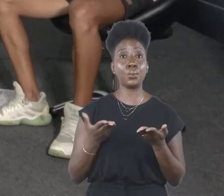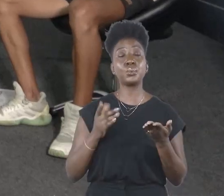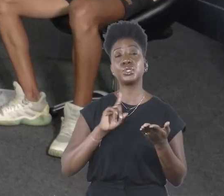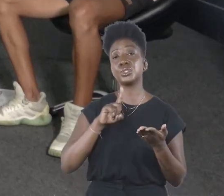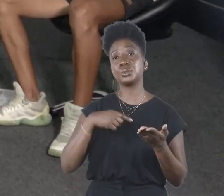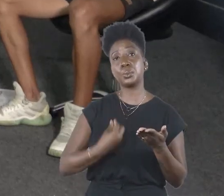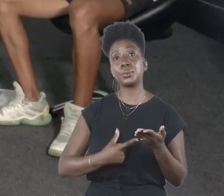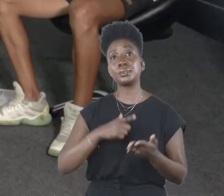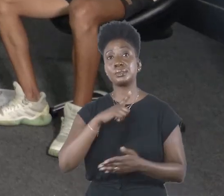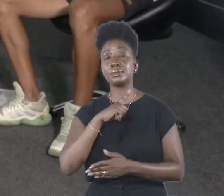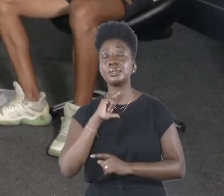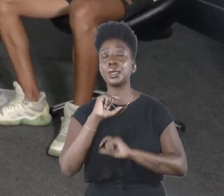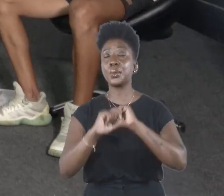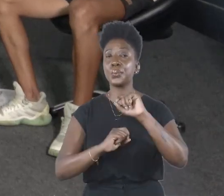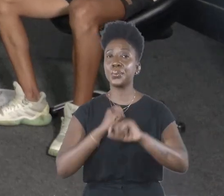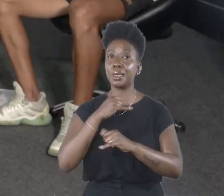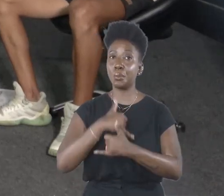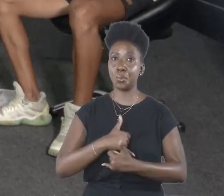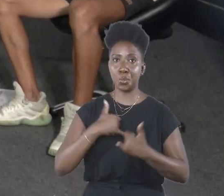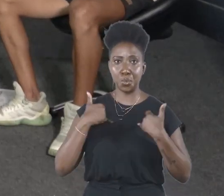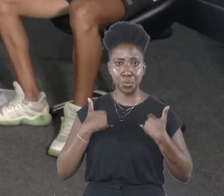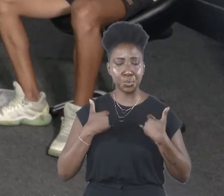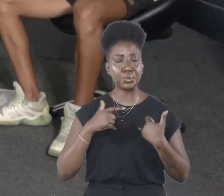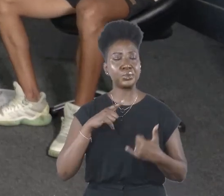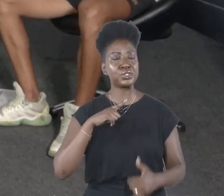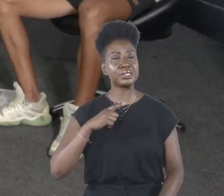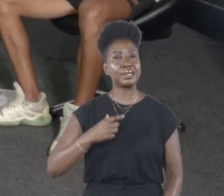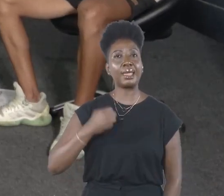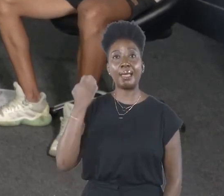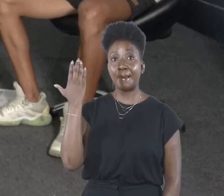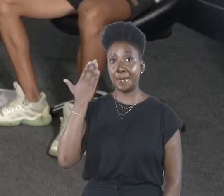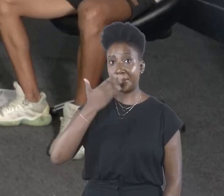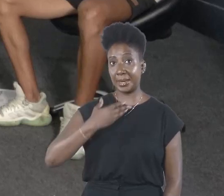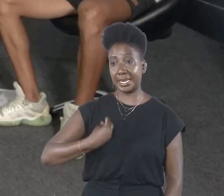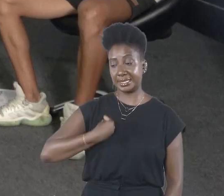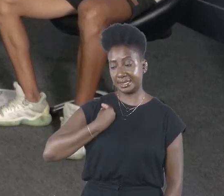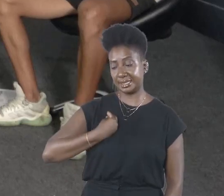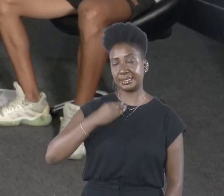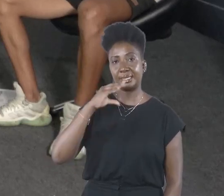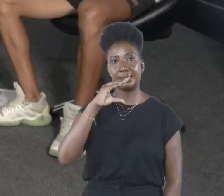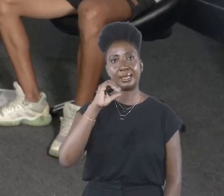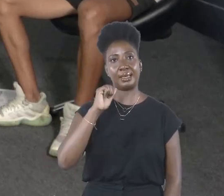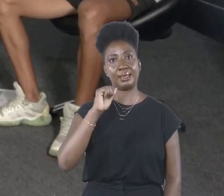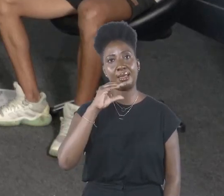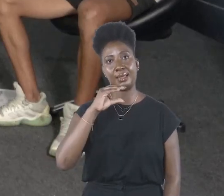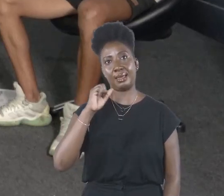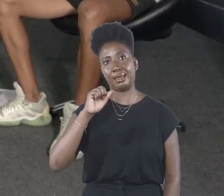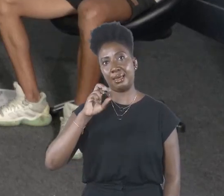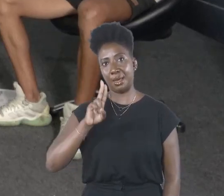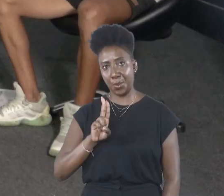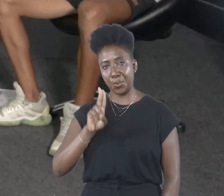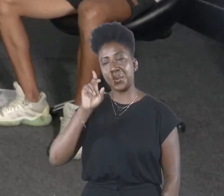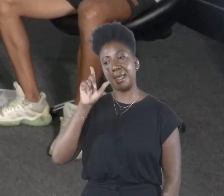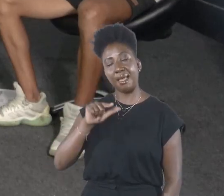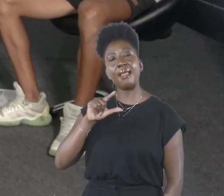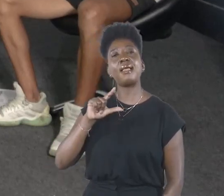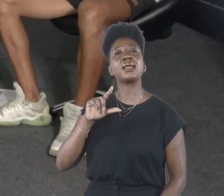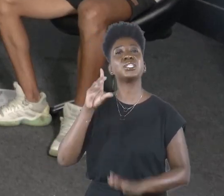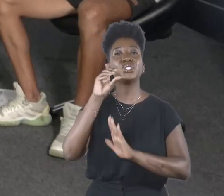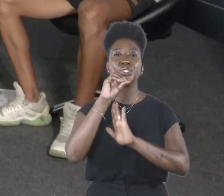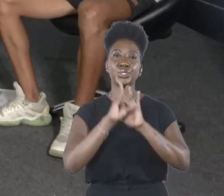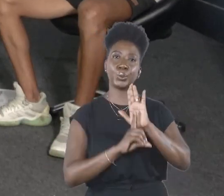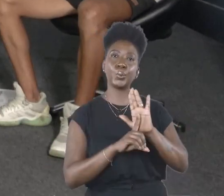E hoje a gente tem o prazer de contar aqui com a presença da Cacau Vieira, que ela